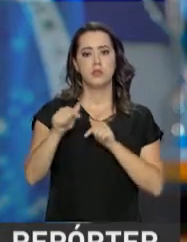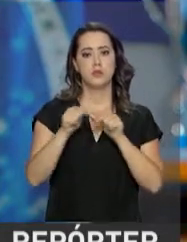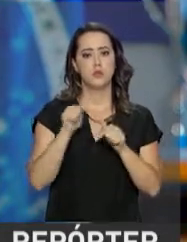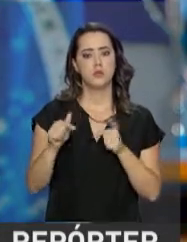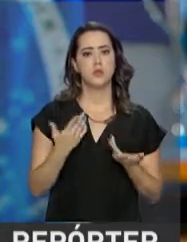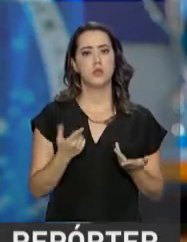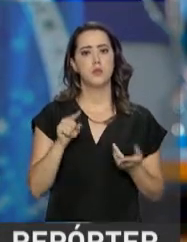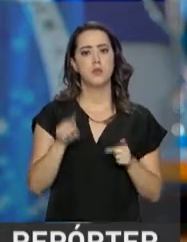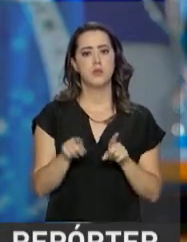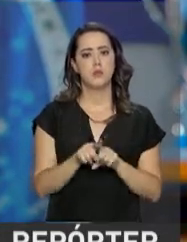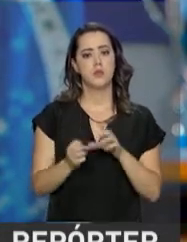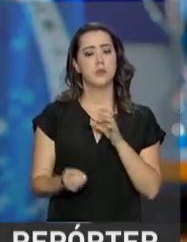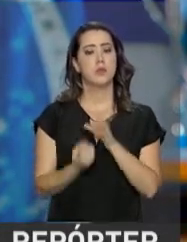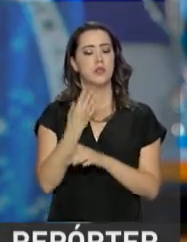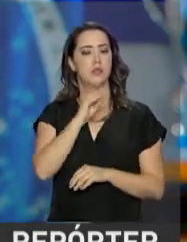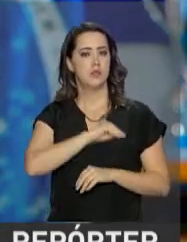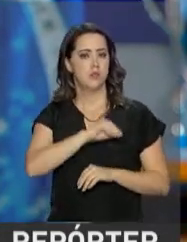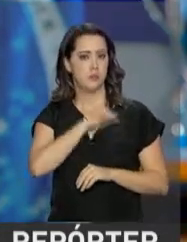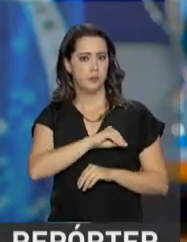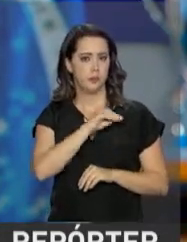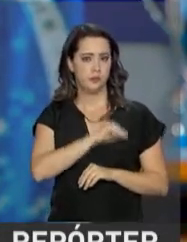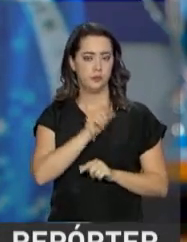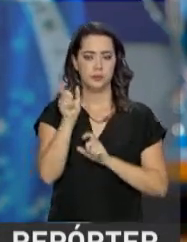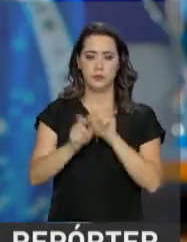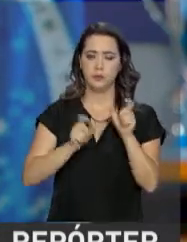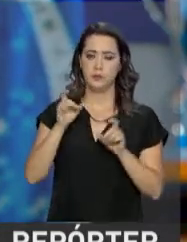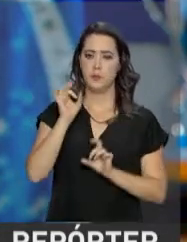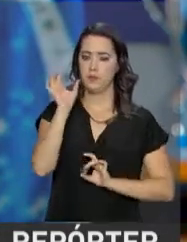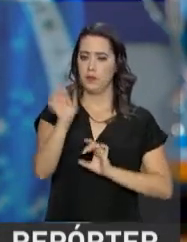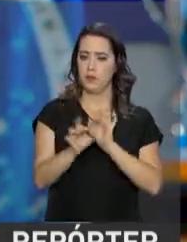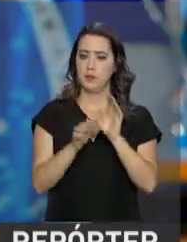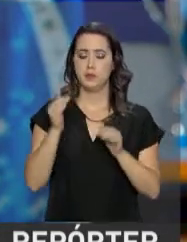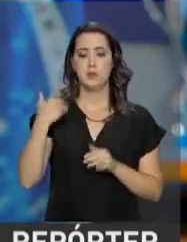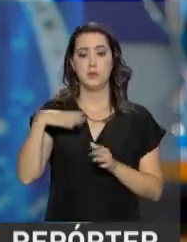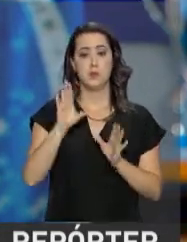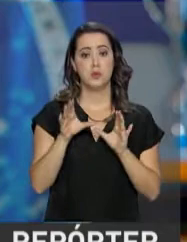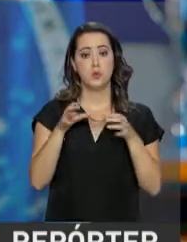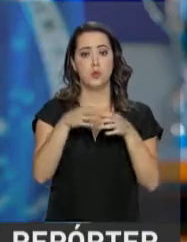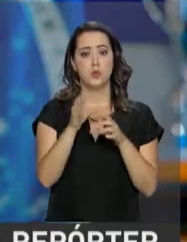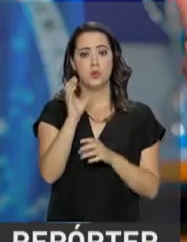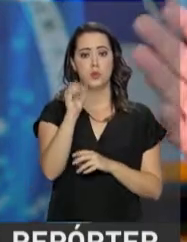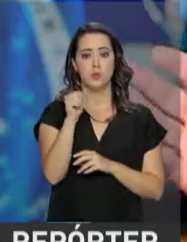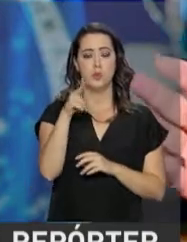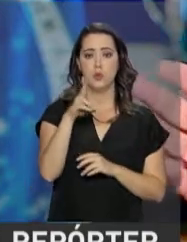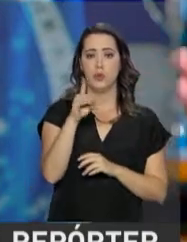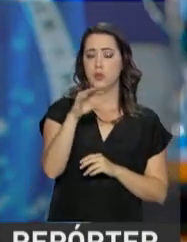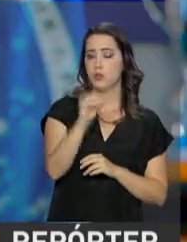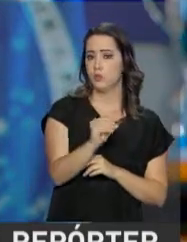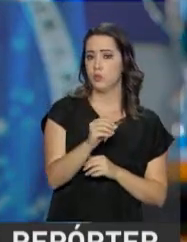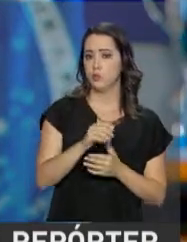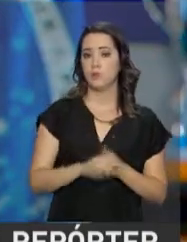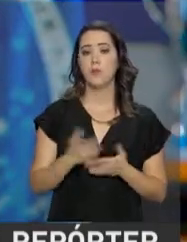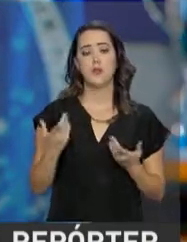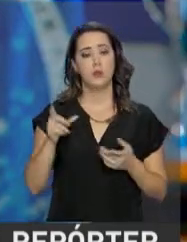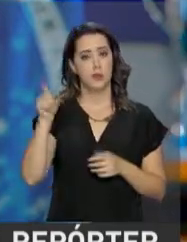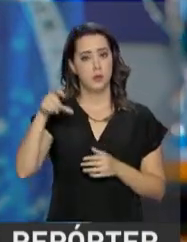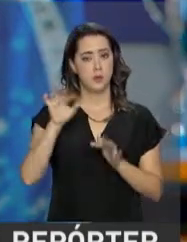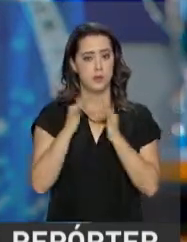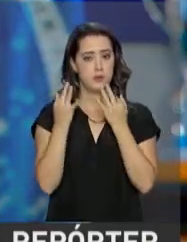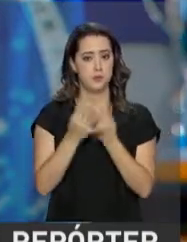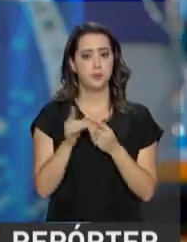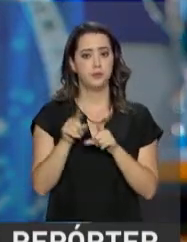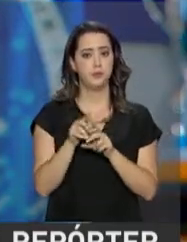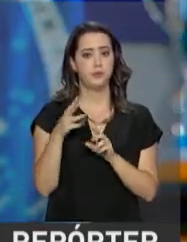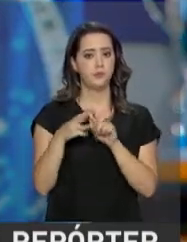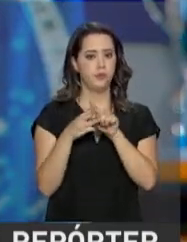emprego e a geração de renda para as pessoas, especialmente aquelas do Cadastro Único e do Bolsa Família. Ele